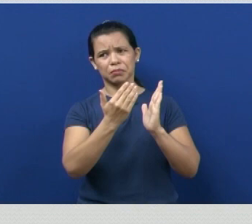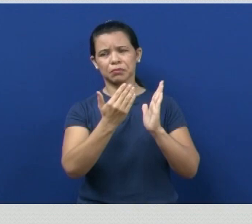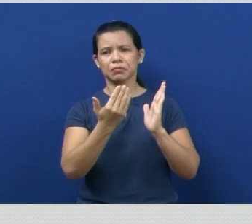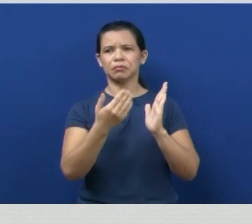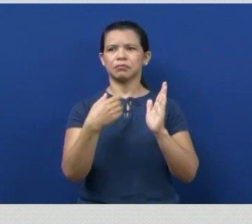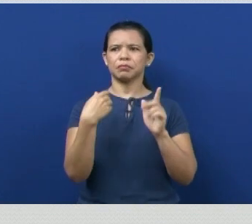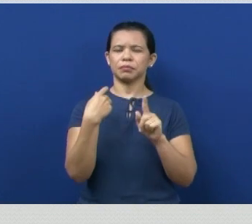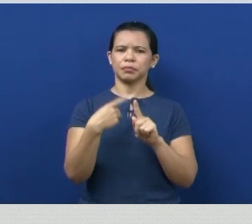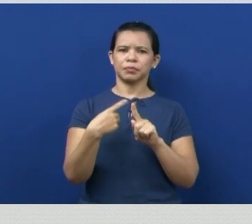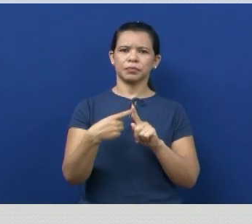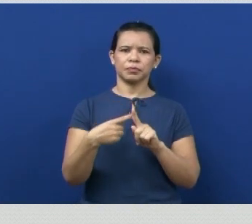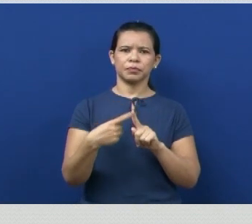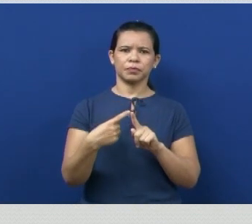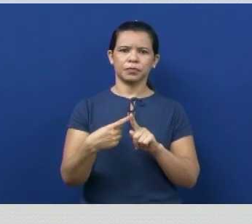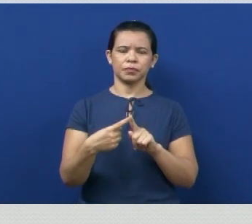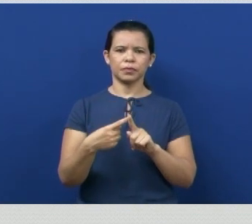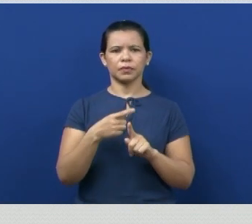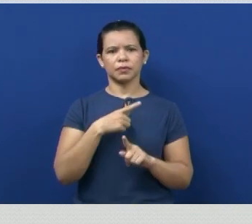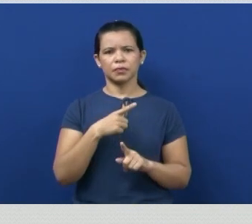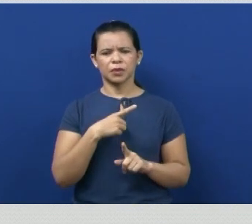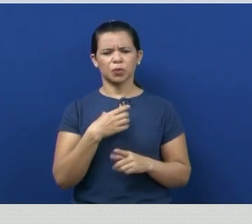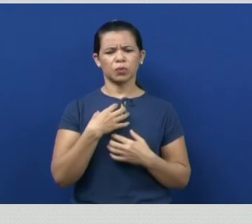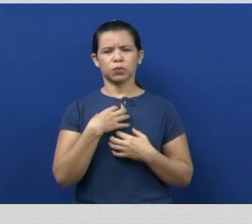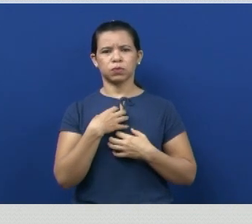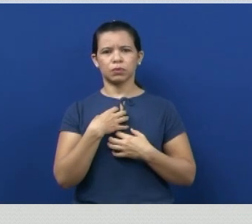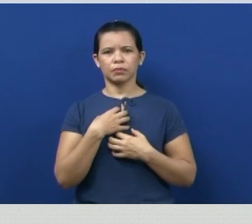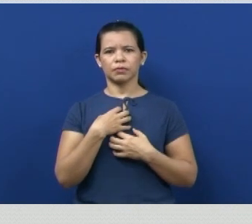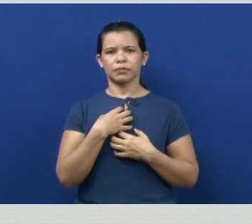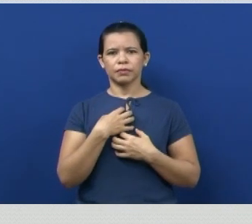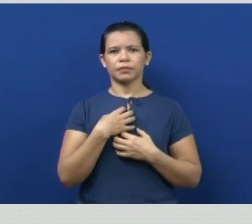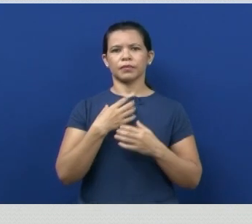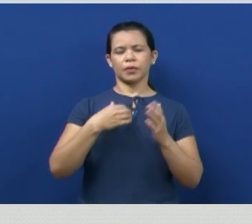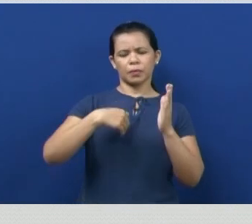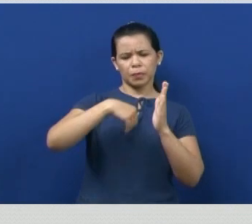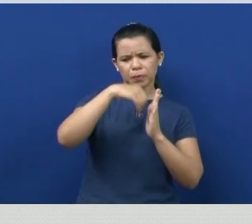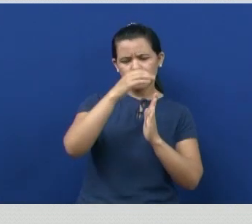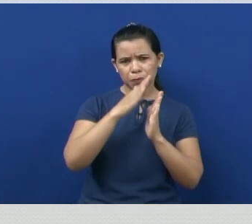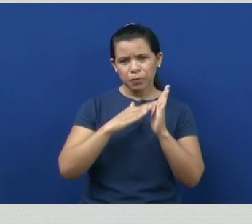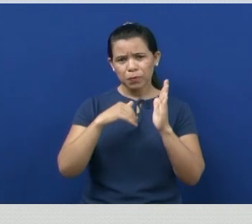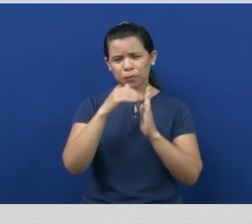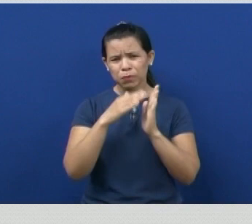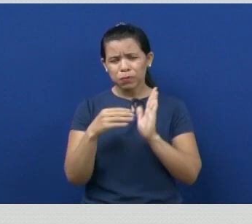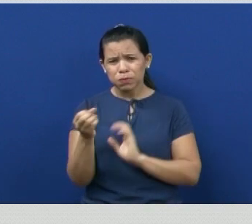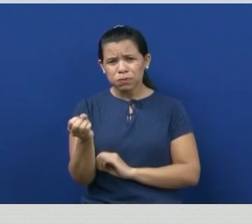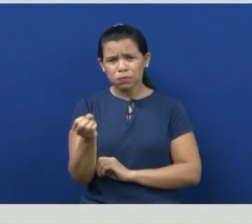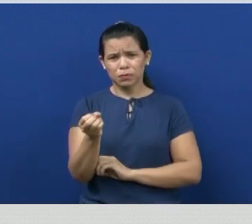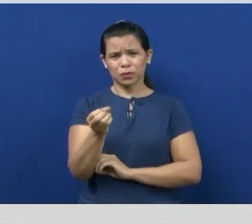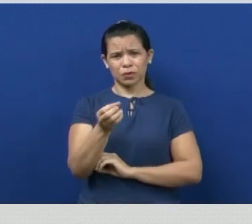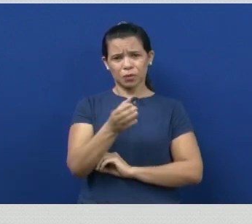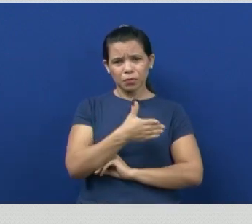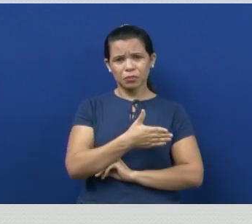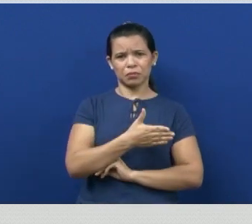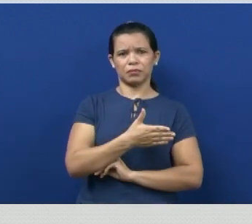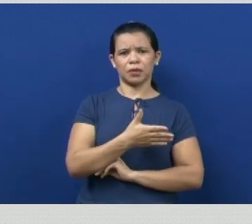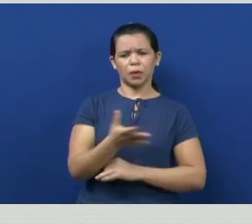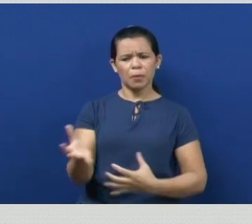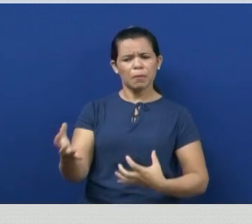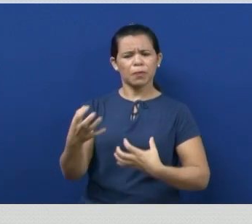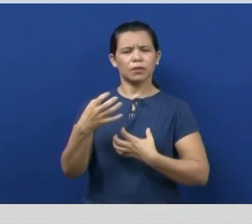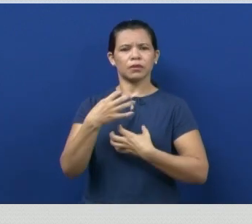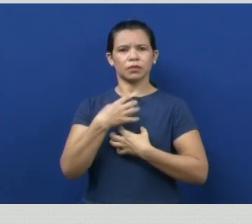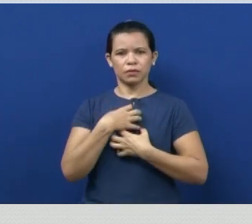era um estilo característico da pintura do novo impressionismo. Ele também pode ser chamado